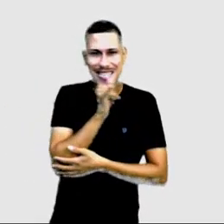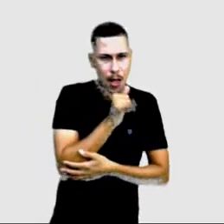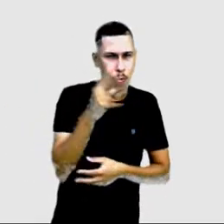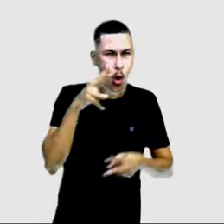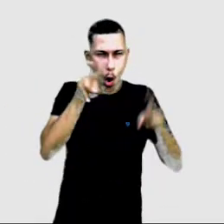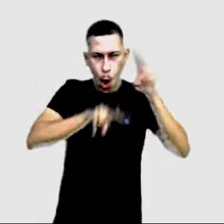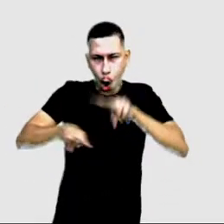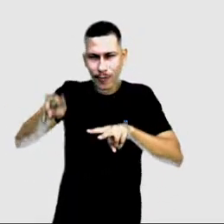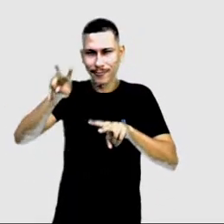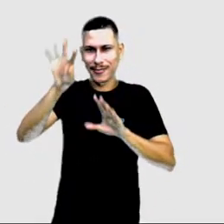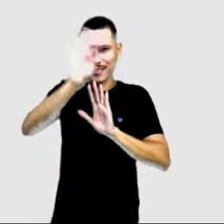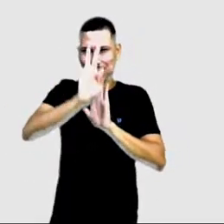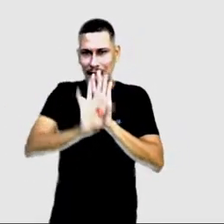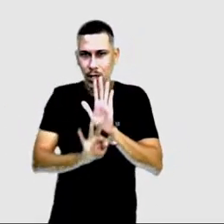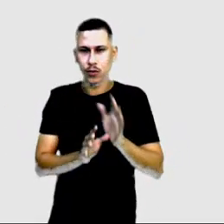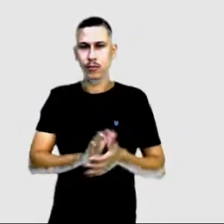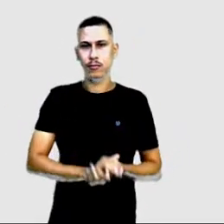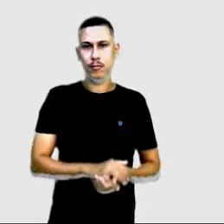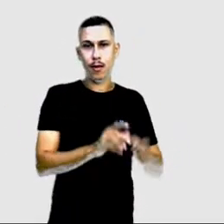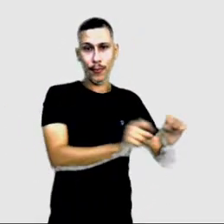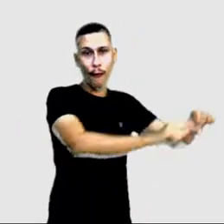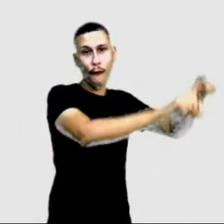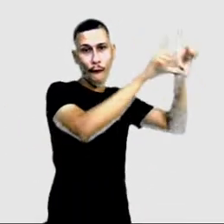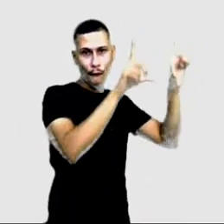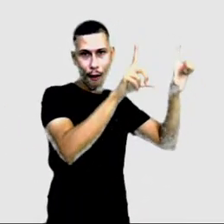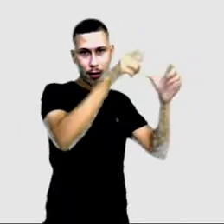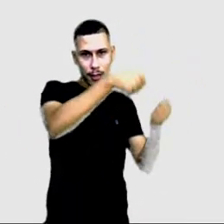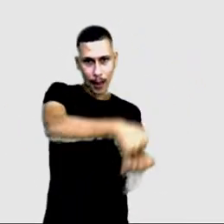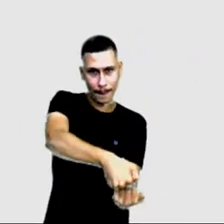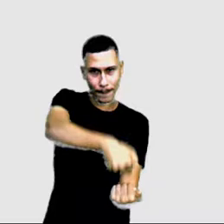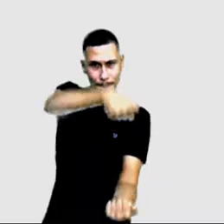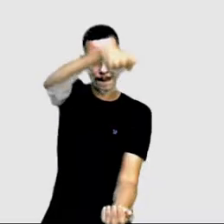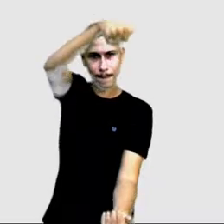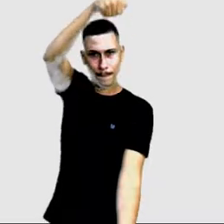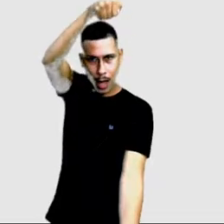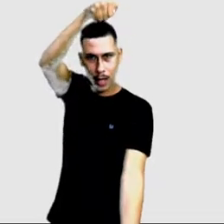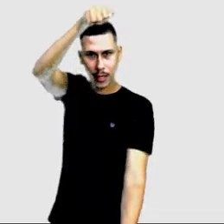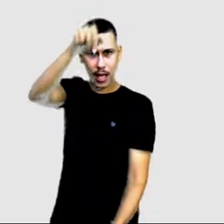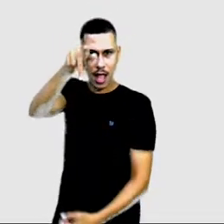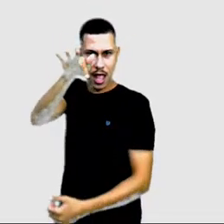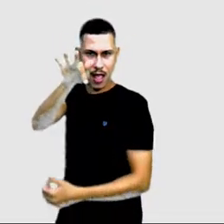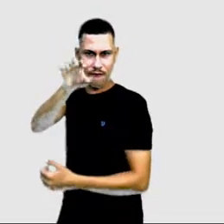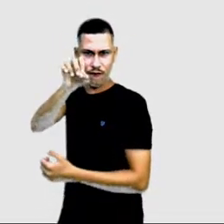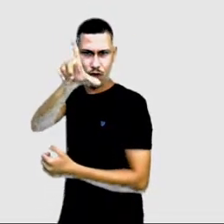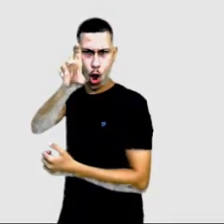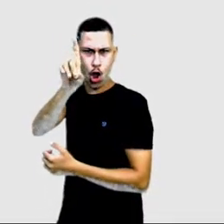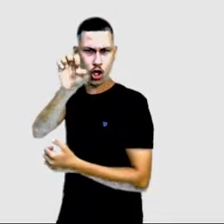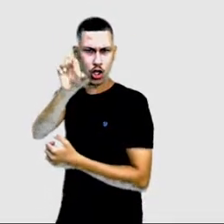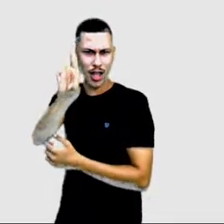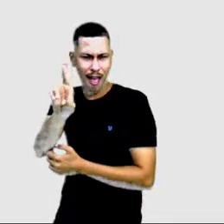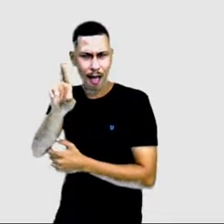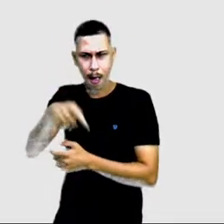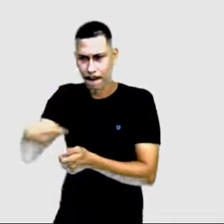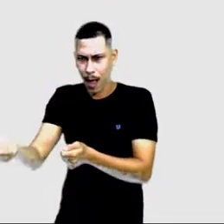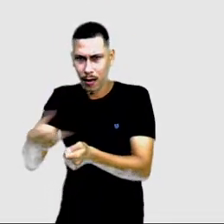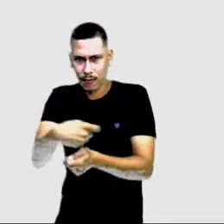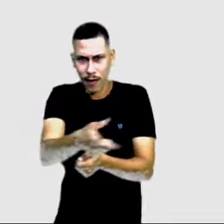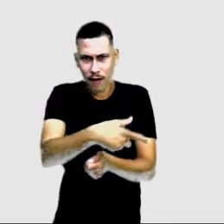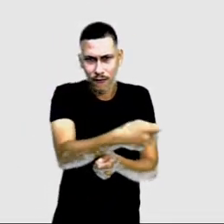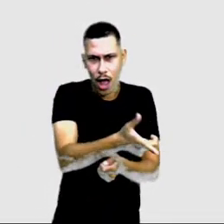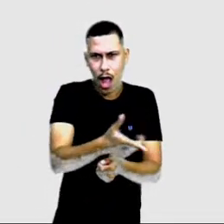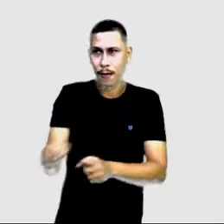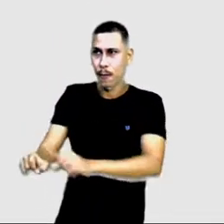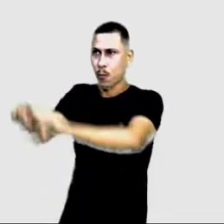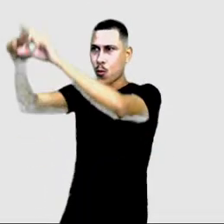textos publicitários cartaz o banner O folder um panfleto Outdoor